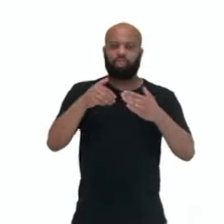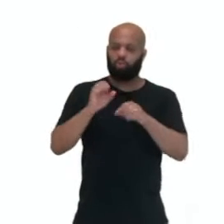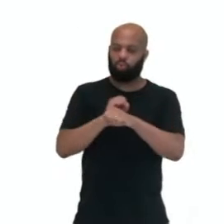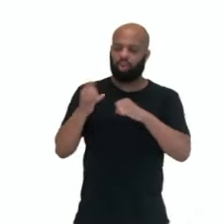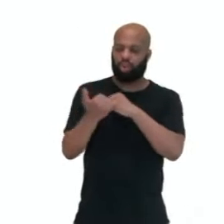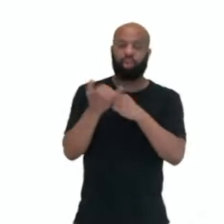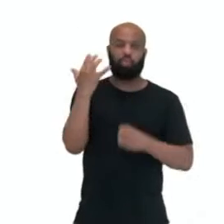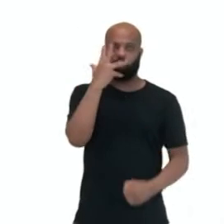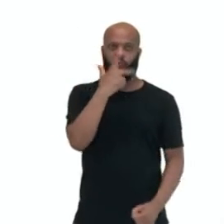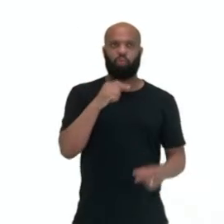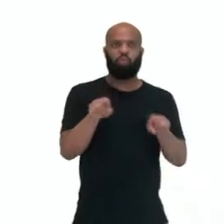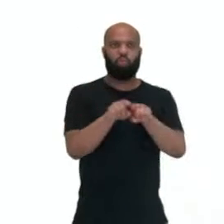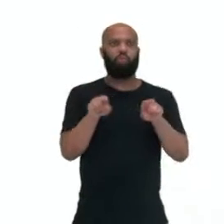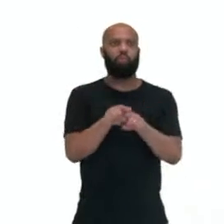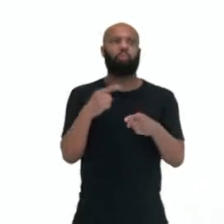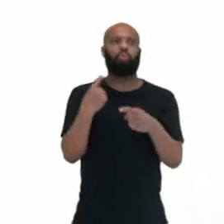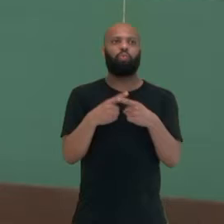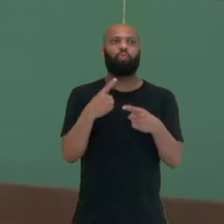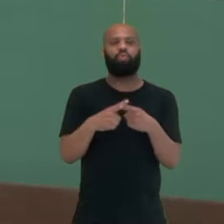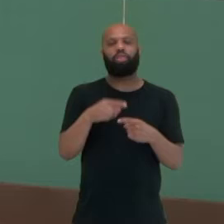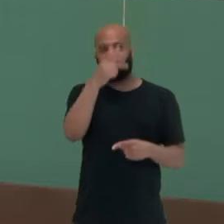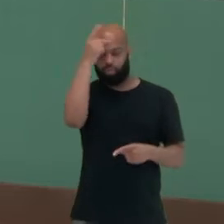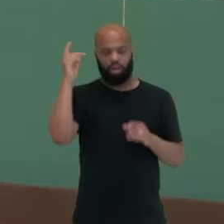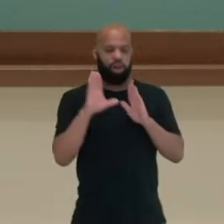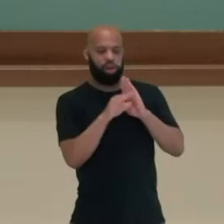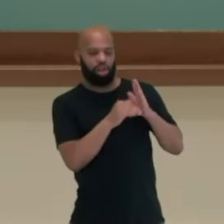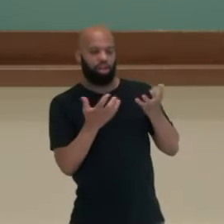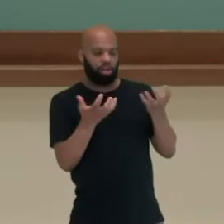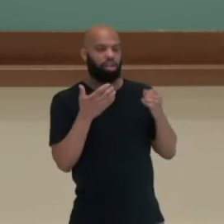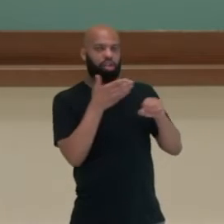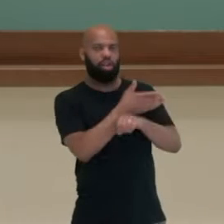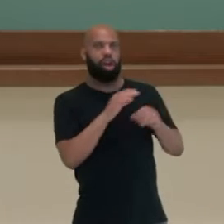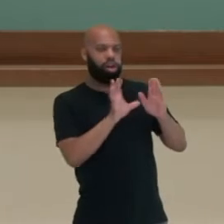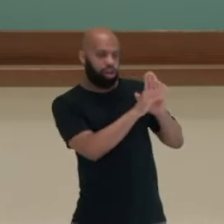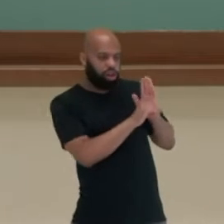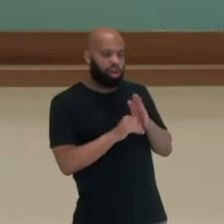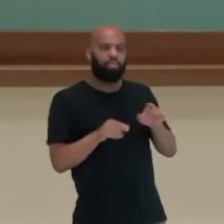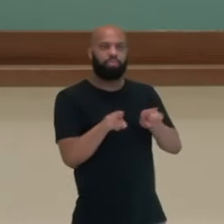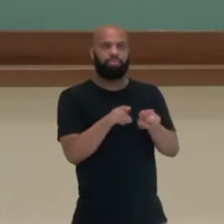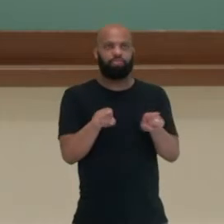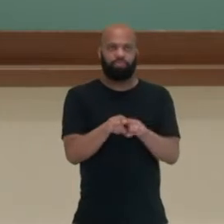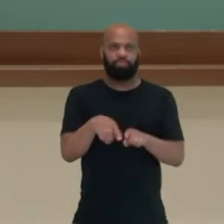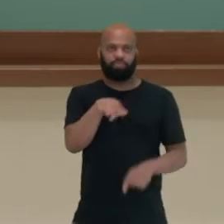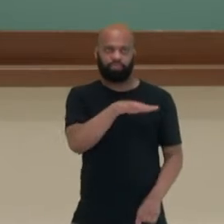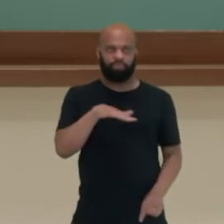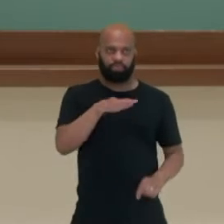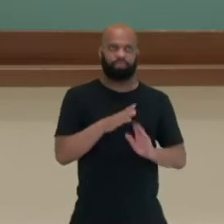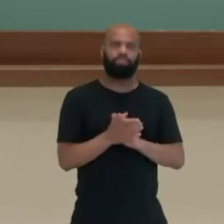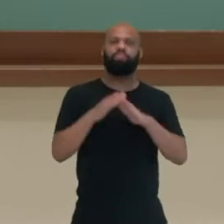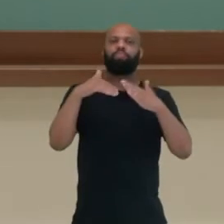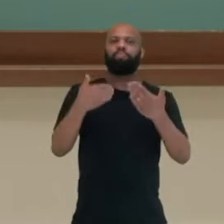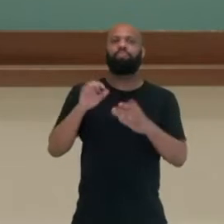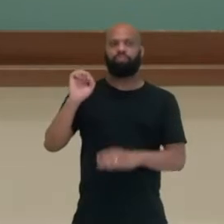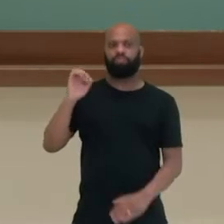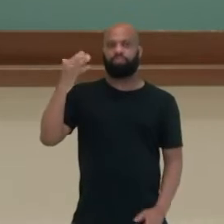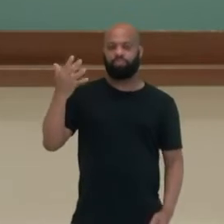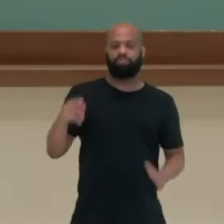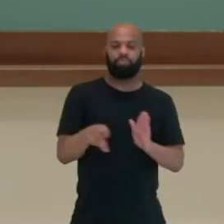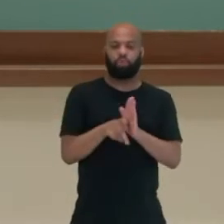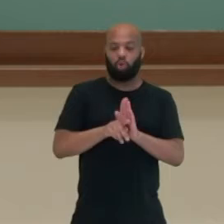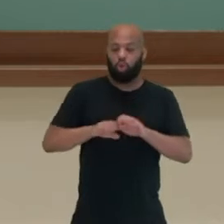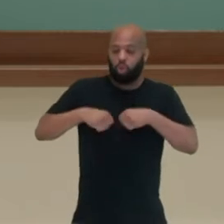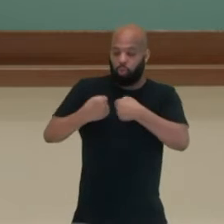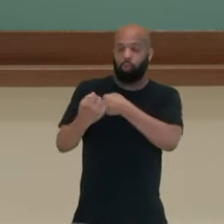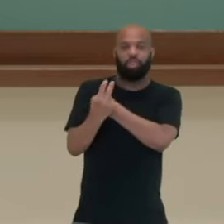bonita, os bandidos eles queriam, né, assaltar, vandalizar o local. Então, para se